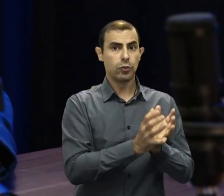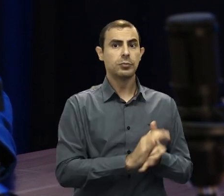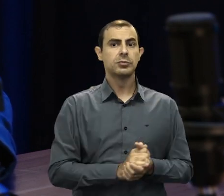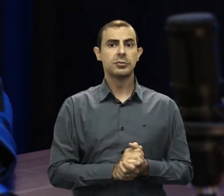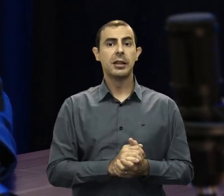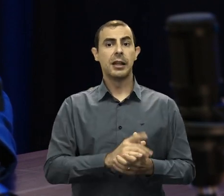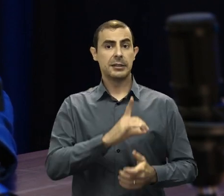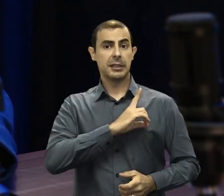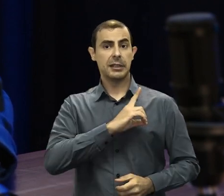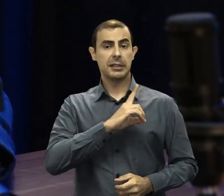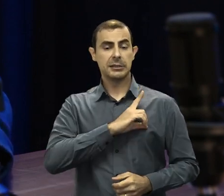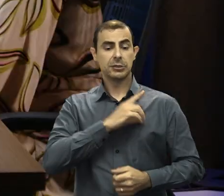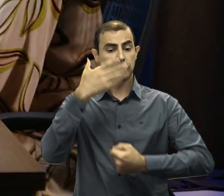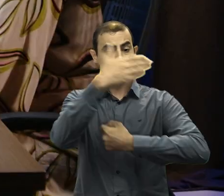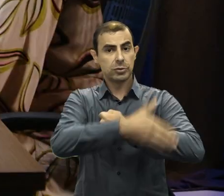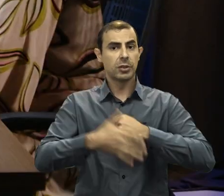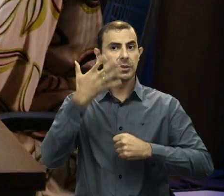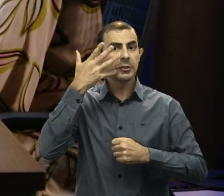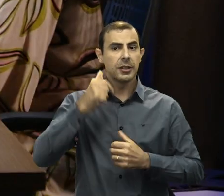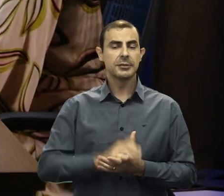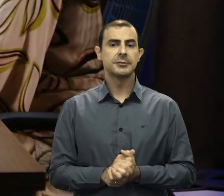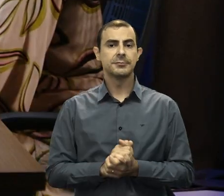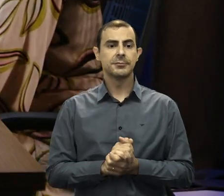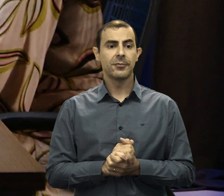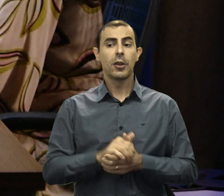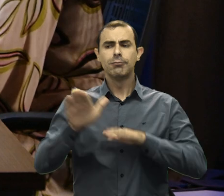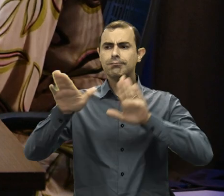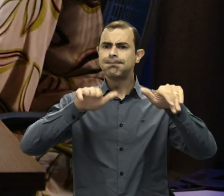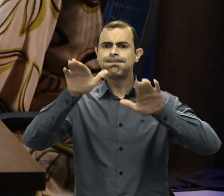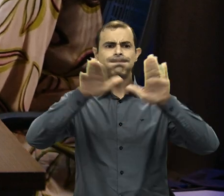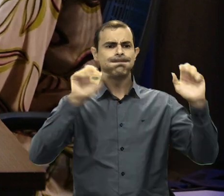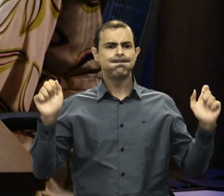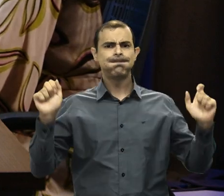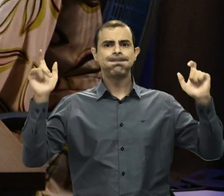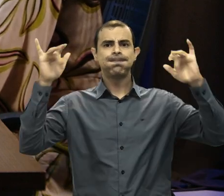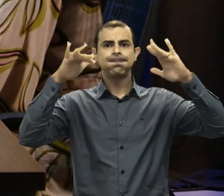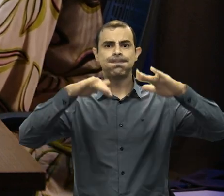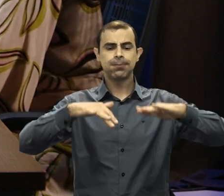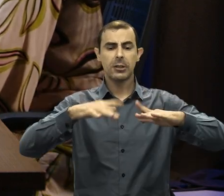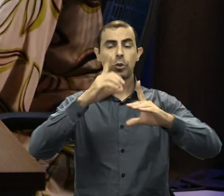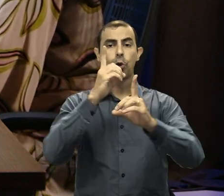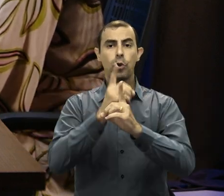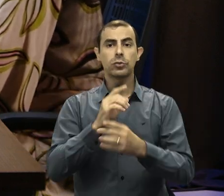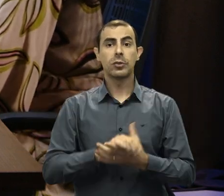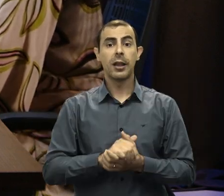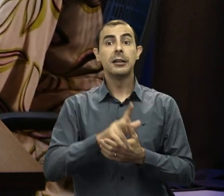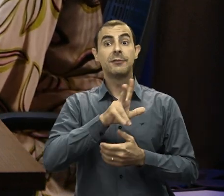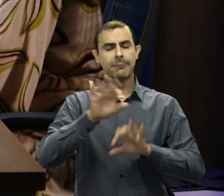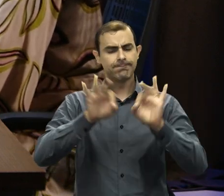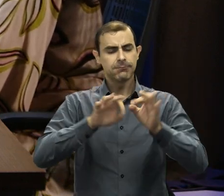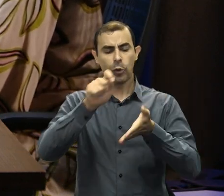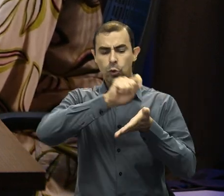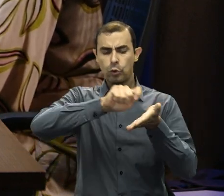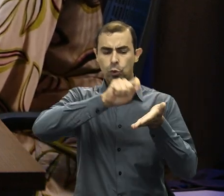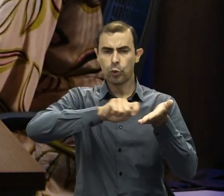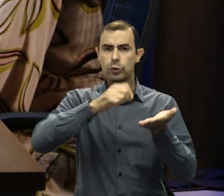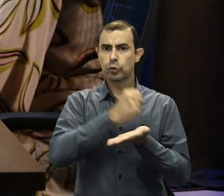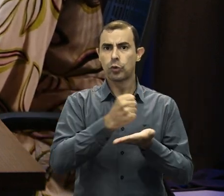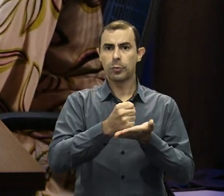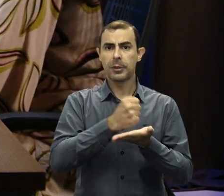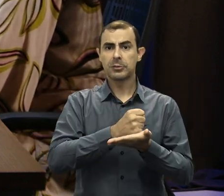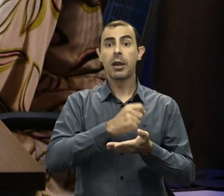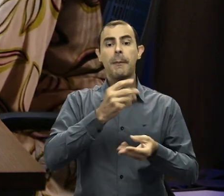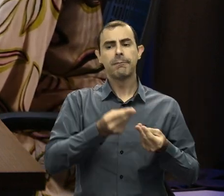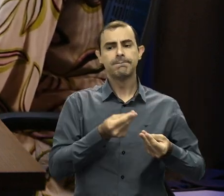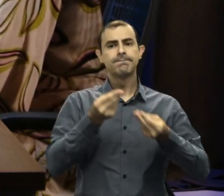A Delegacia de Proteção à Infância. Então, nós fizemos um encontro, estamos elaborando um documento para levar,